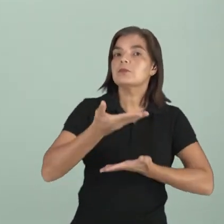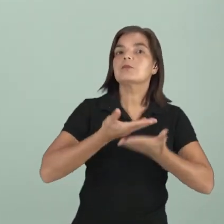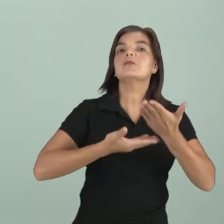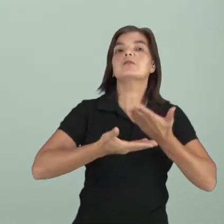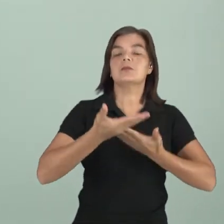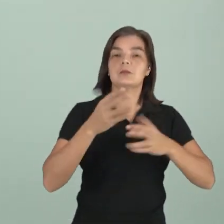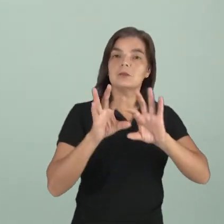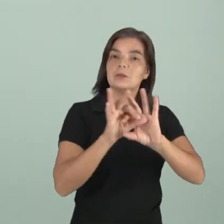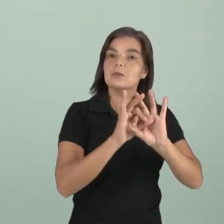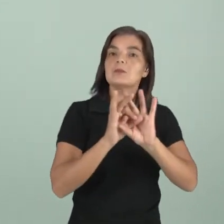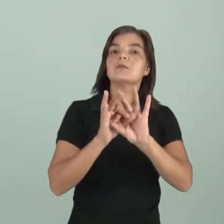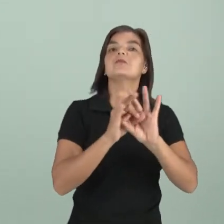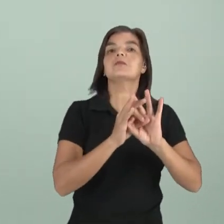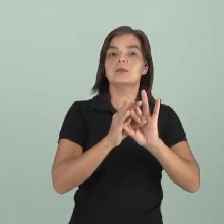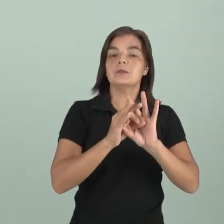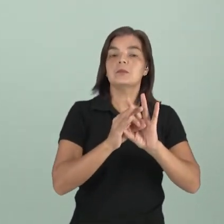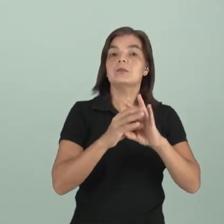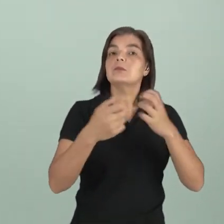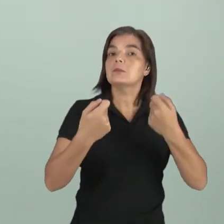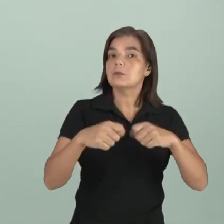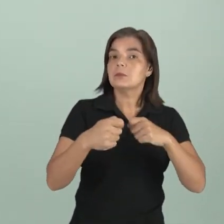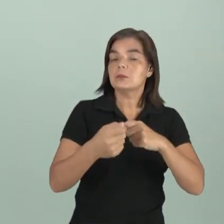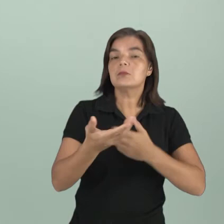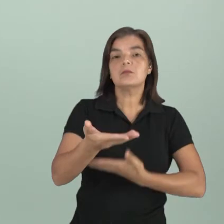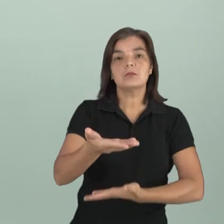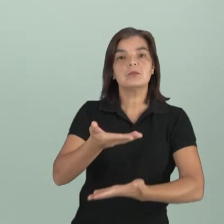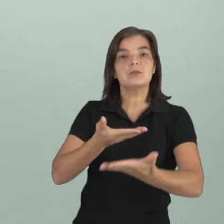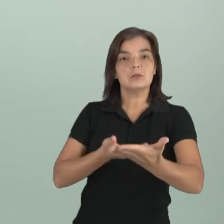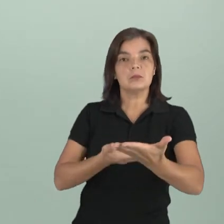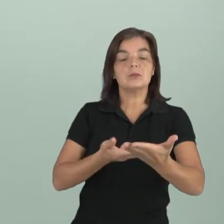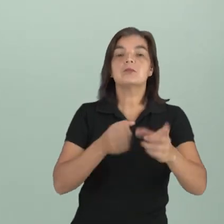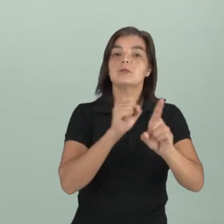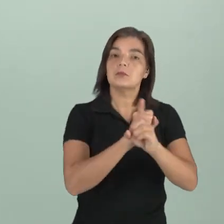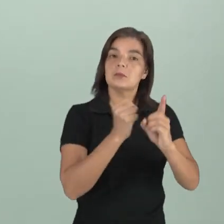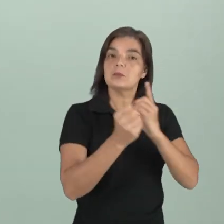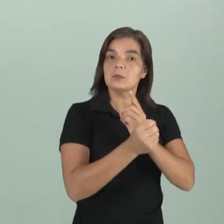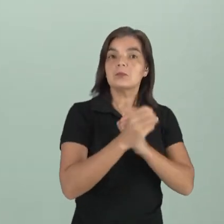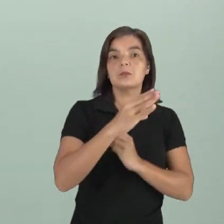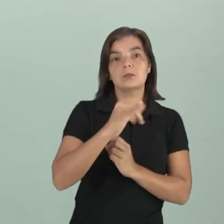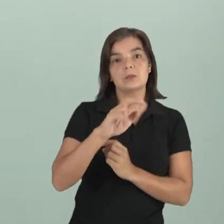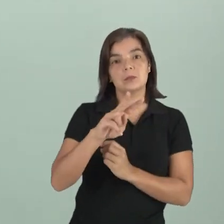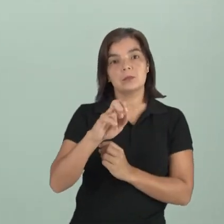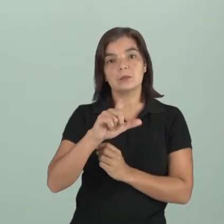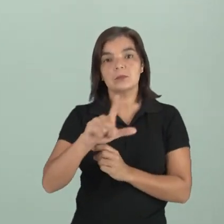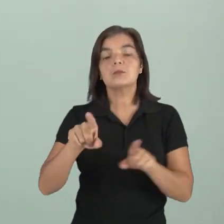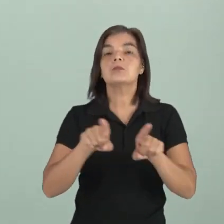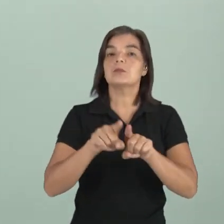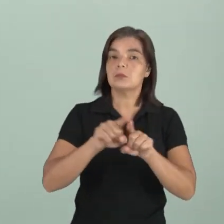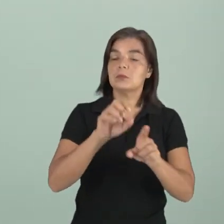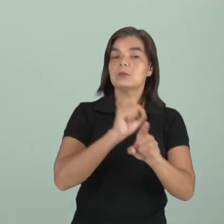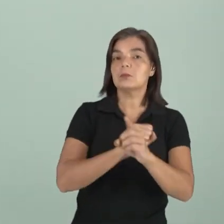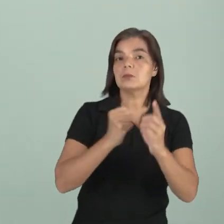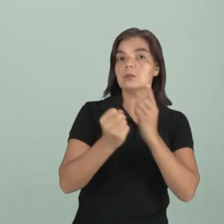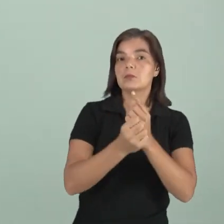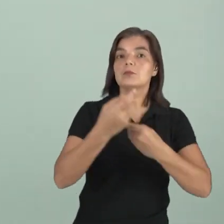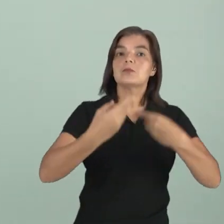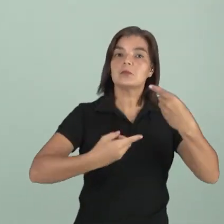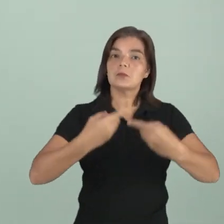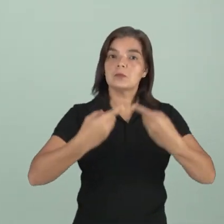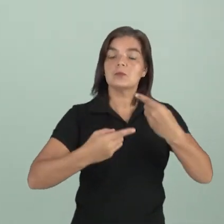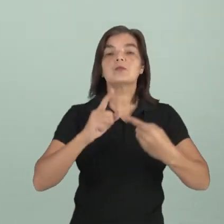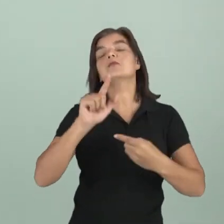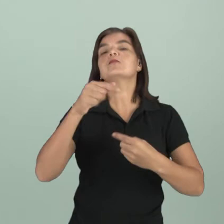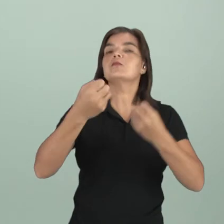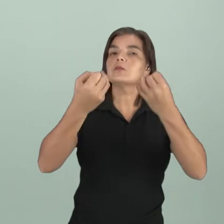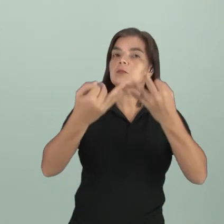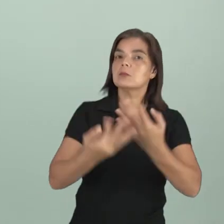de ligação, temos uma dependência entre sociedade civil e entre sociedade política. E uma outra